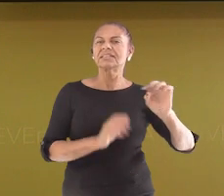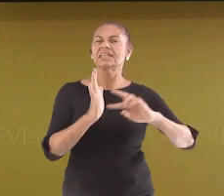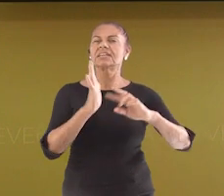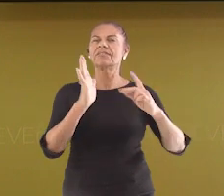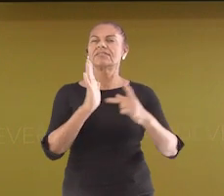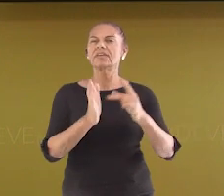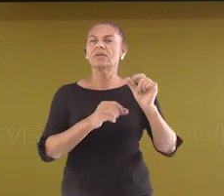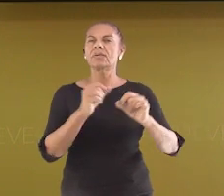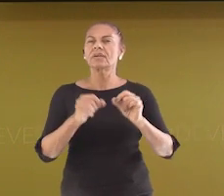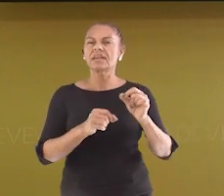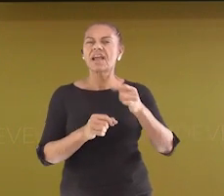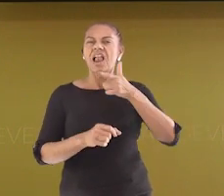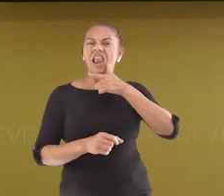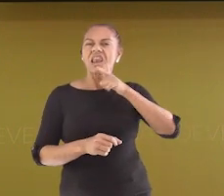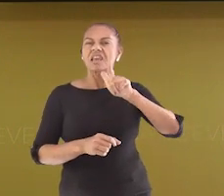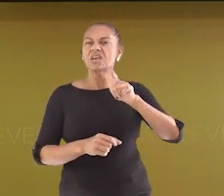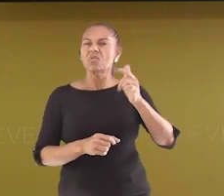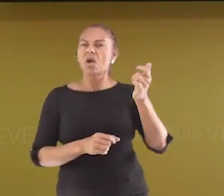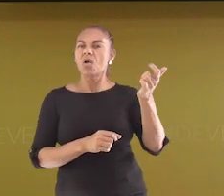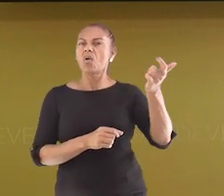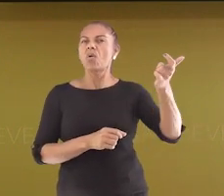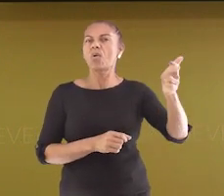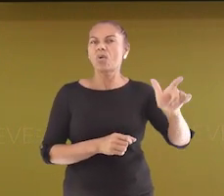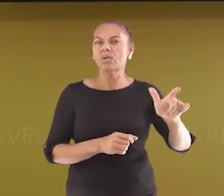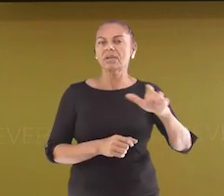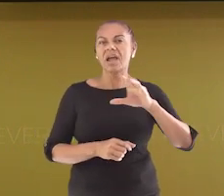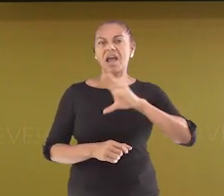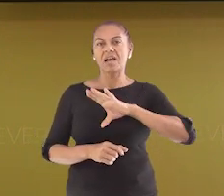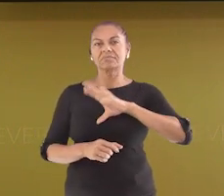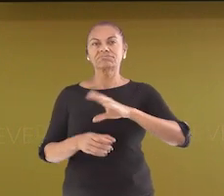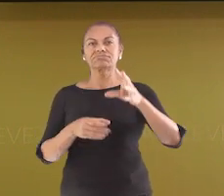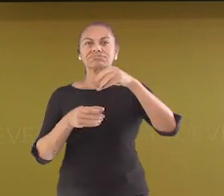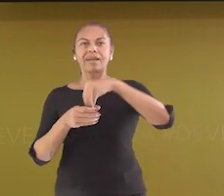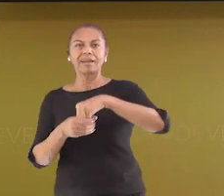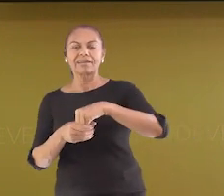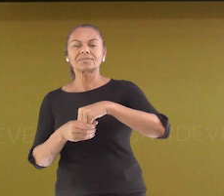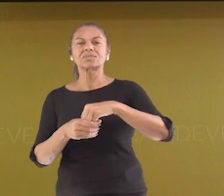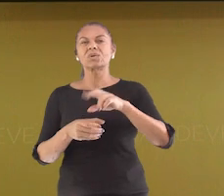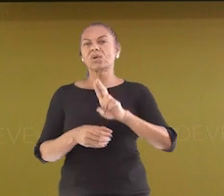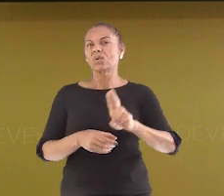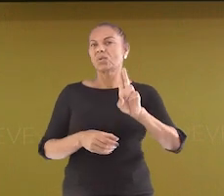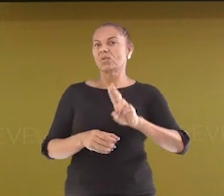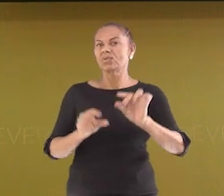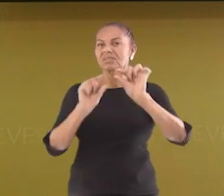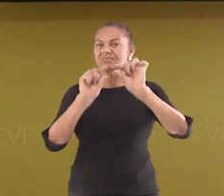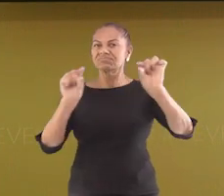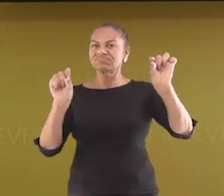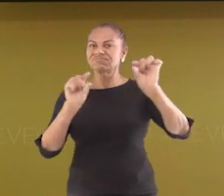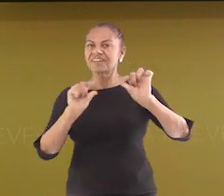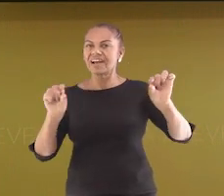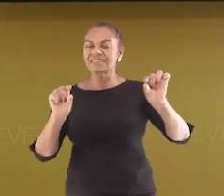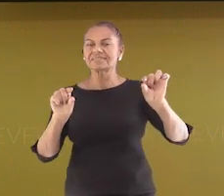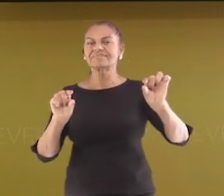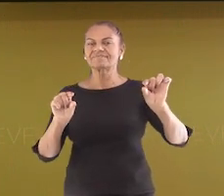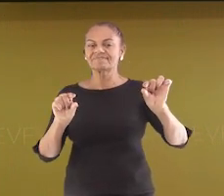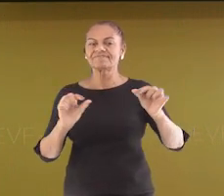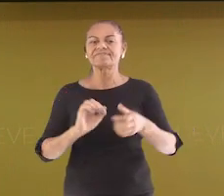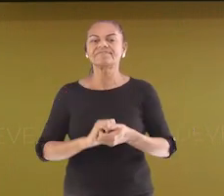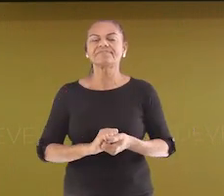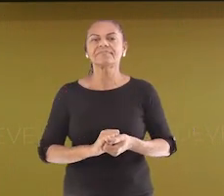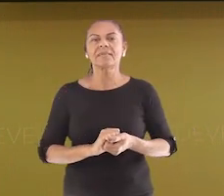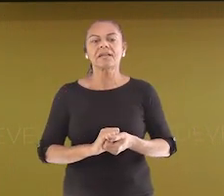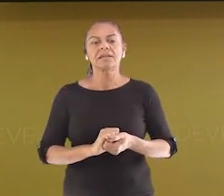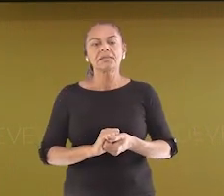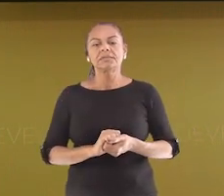se refere a palavras que são importadas de outro idioma e que são utilizadas de maneira indevida dentro de